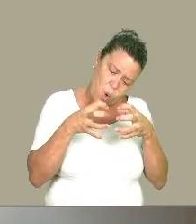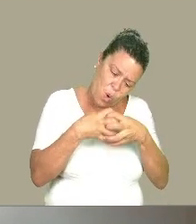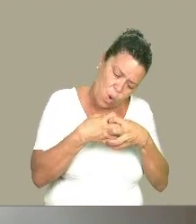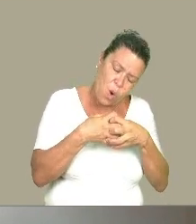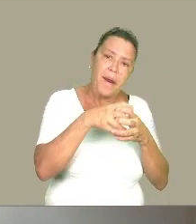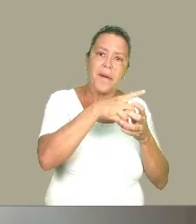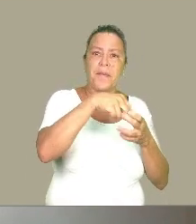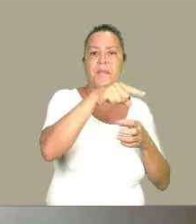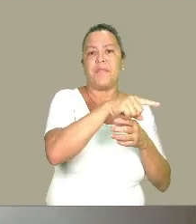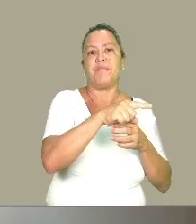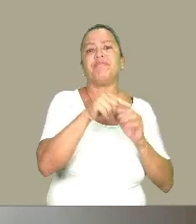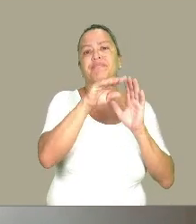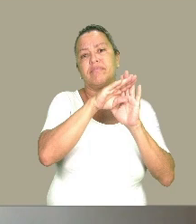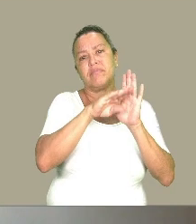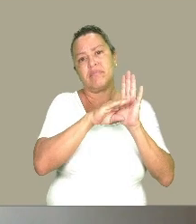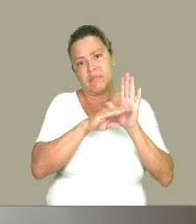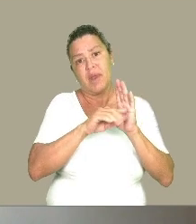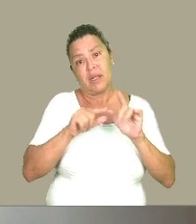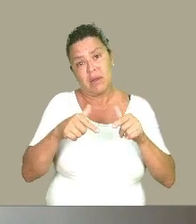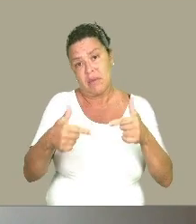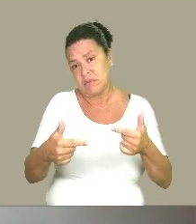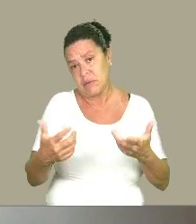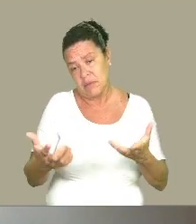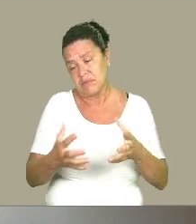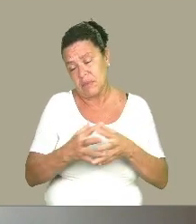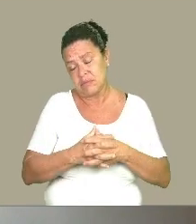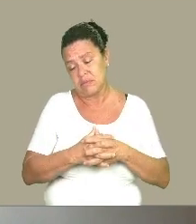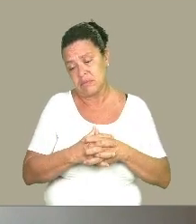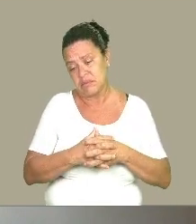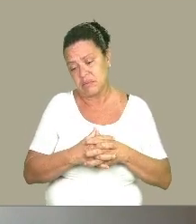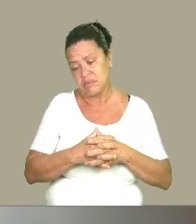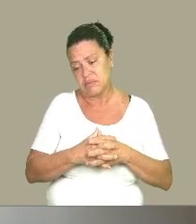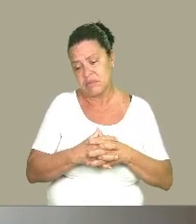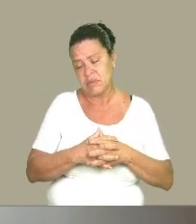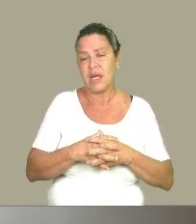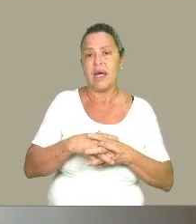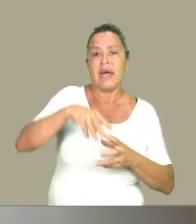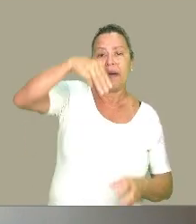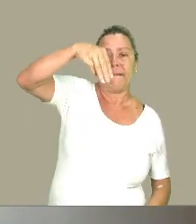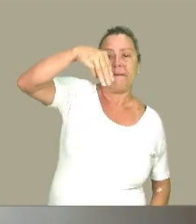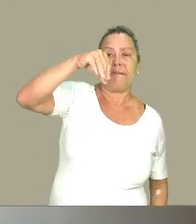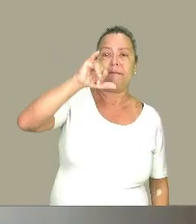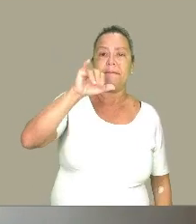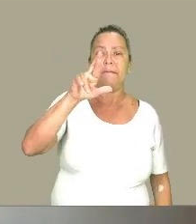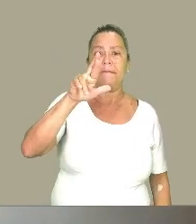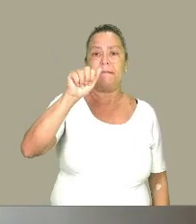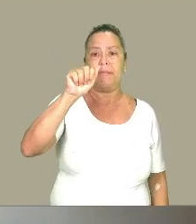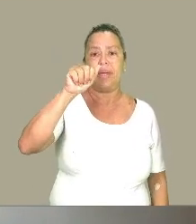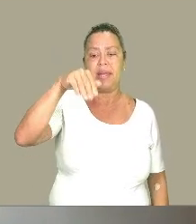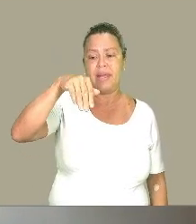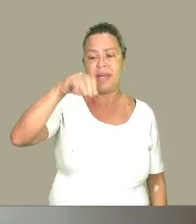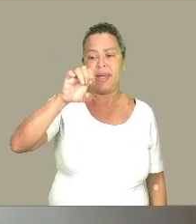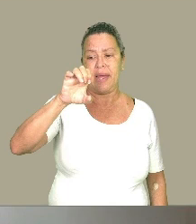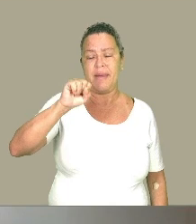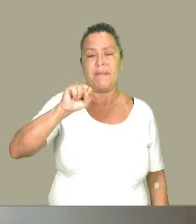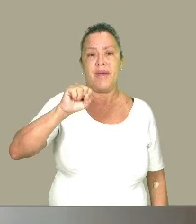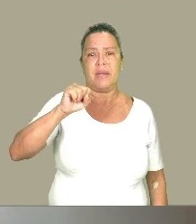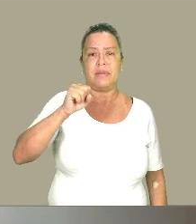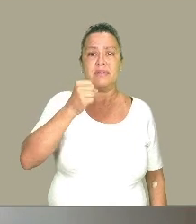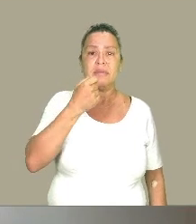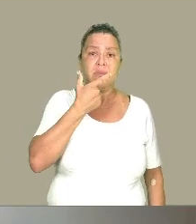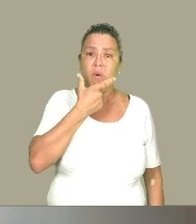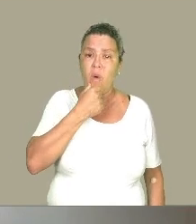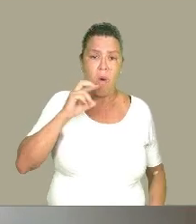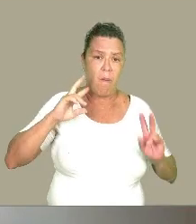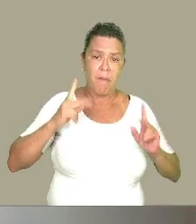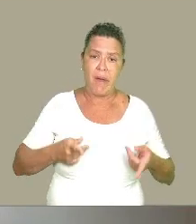com determinadas atividades. E Miramês então termina dizendo: e os homens não poderiam fugir a